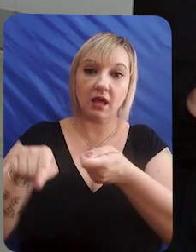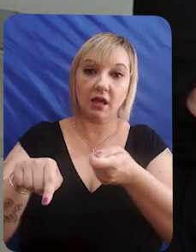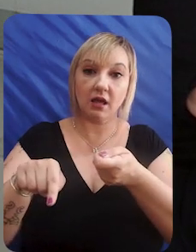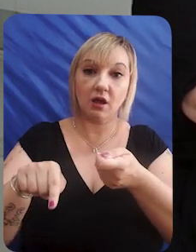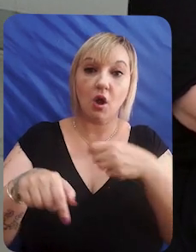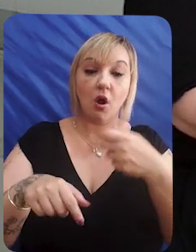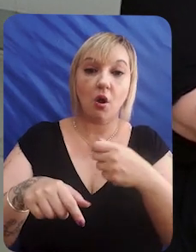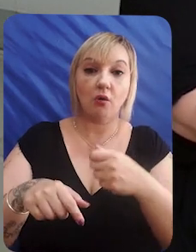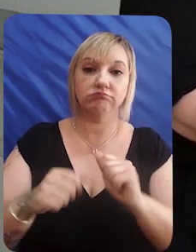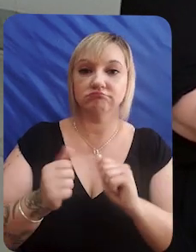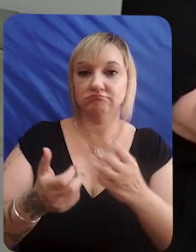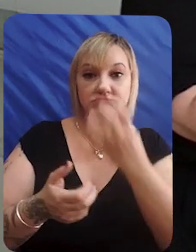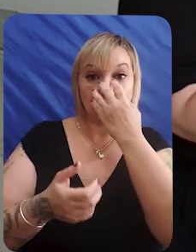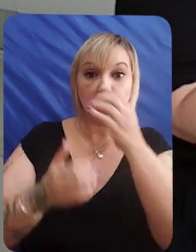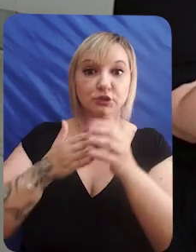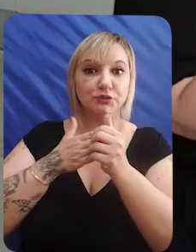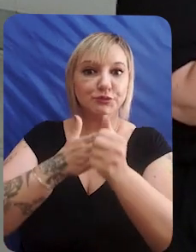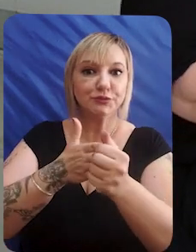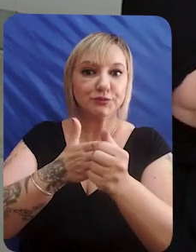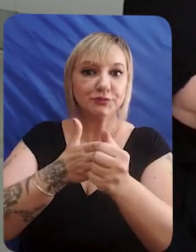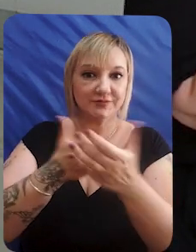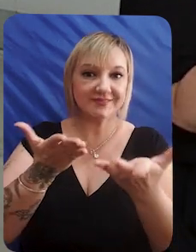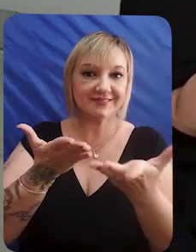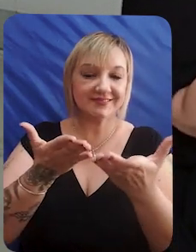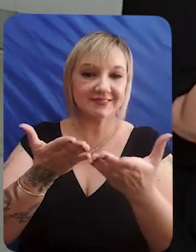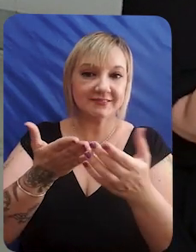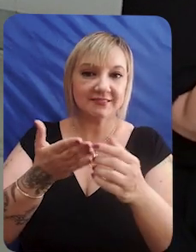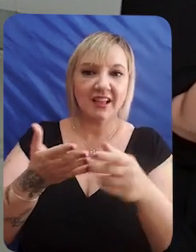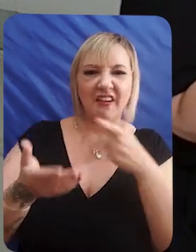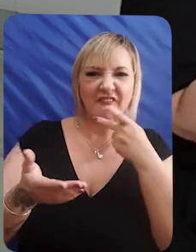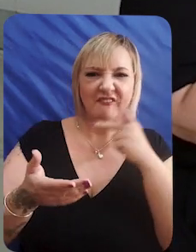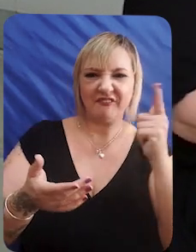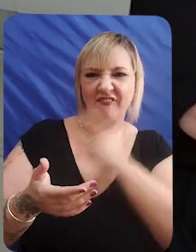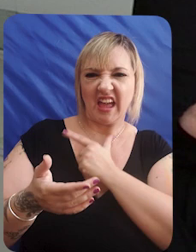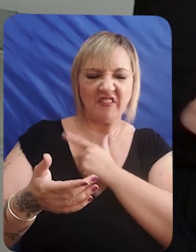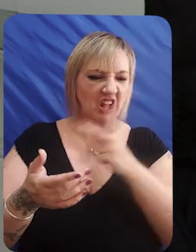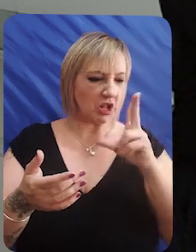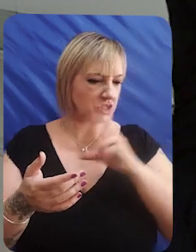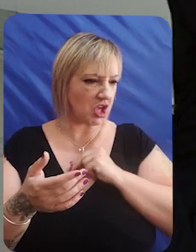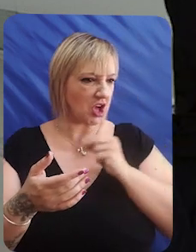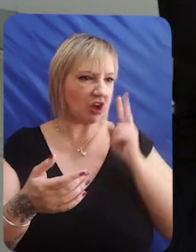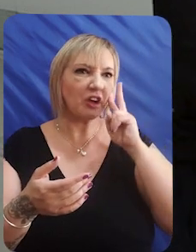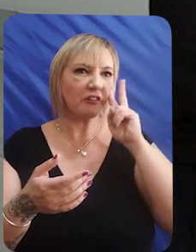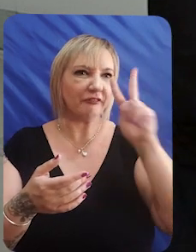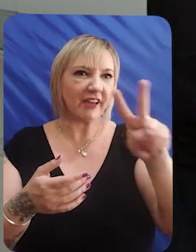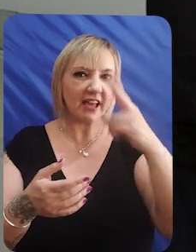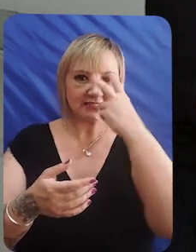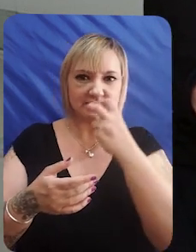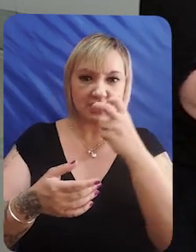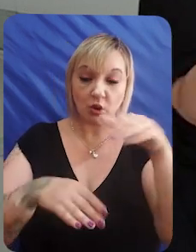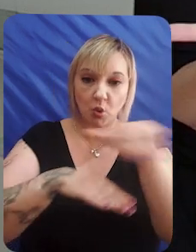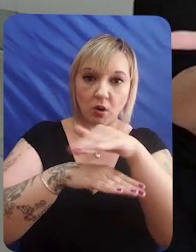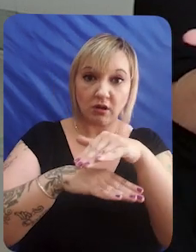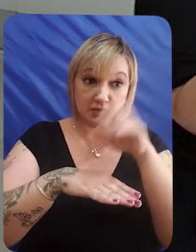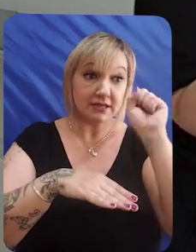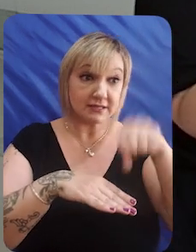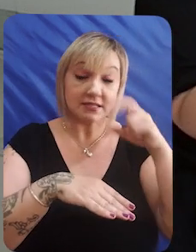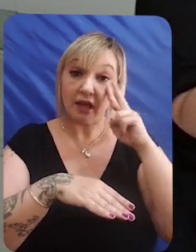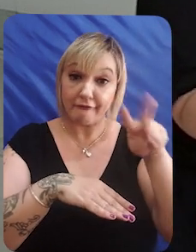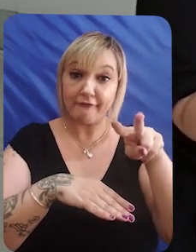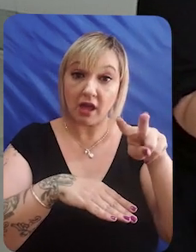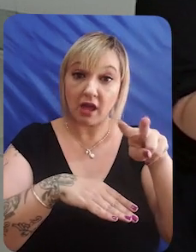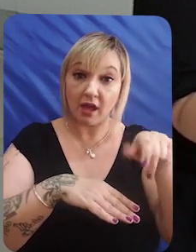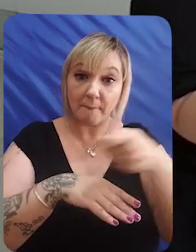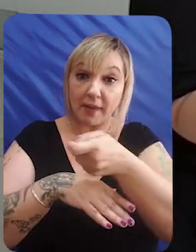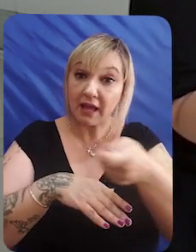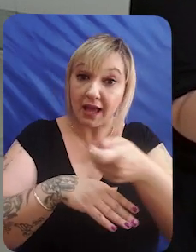cão-guia. Da mesma forma que não é pejorativo você feio falar para um cego, você está vendo aquela rua? Sim, ele vai ver